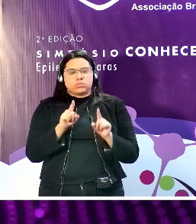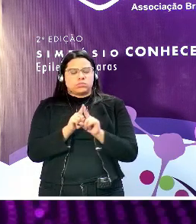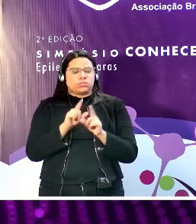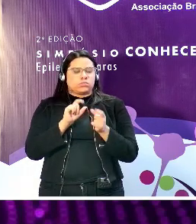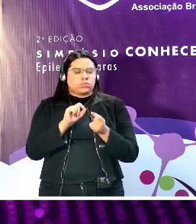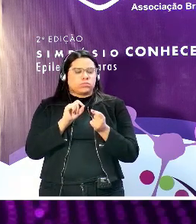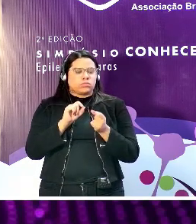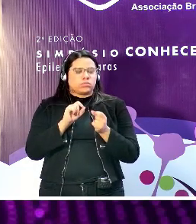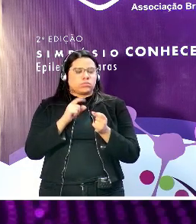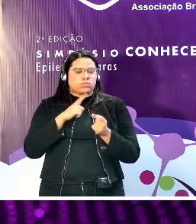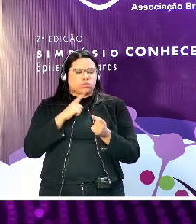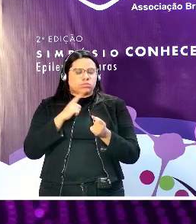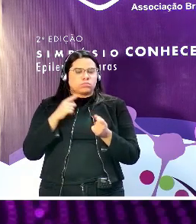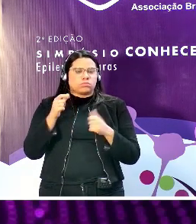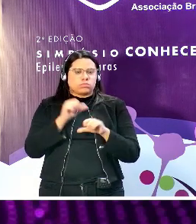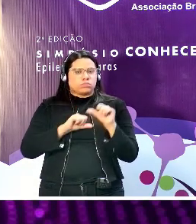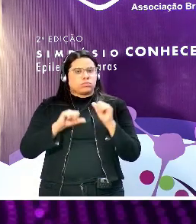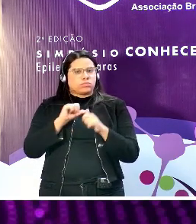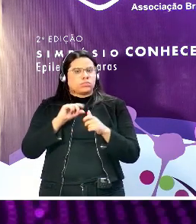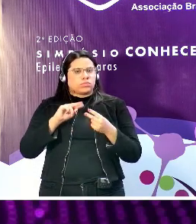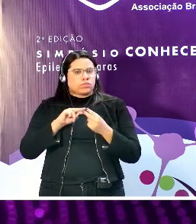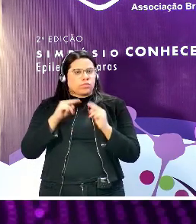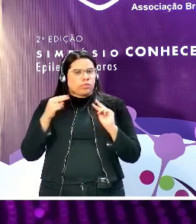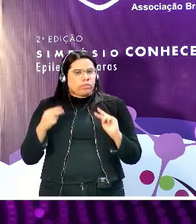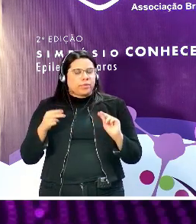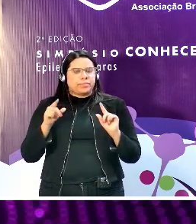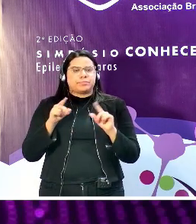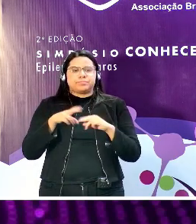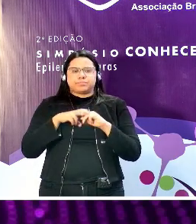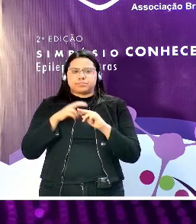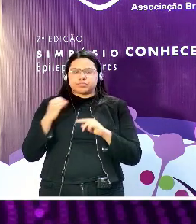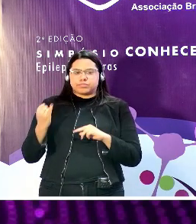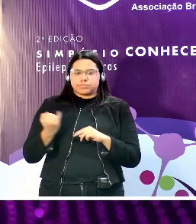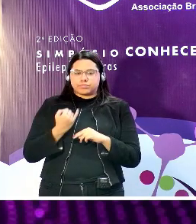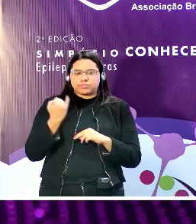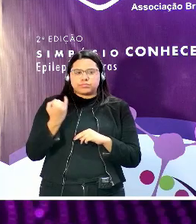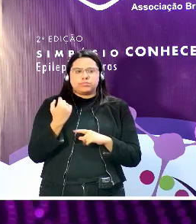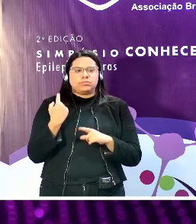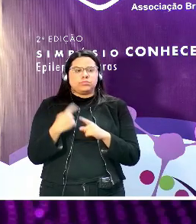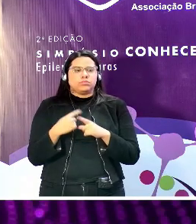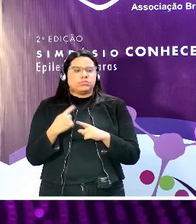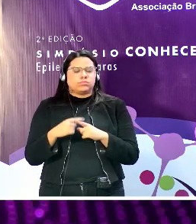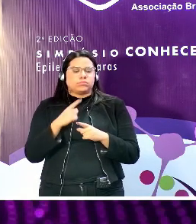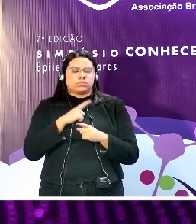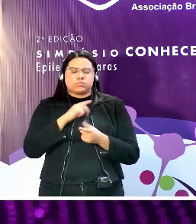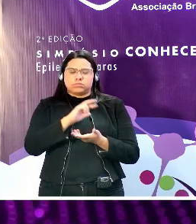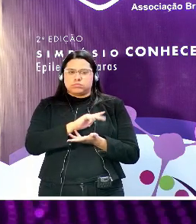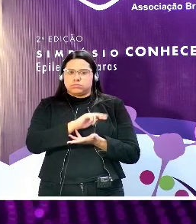reverter um déficit genético. Isso é importante, porque a gente tem várias